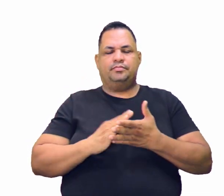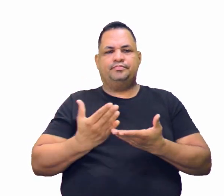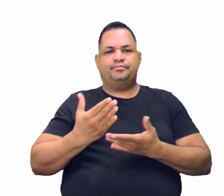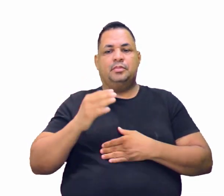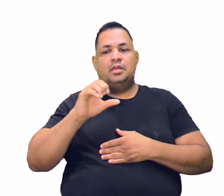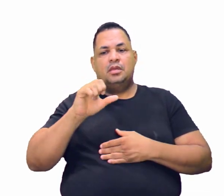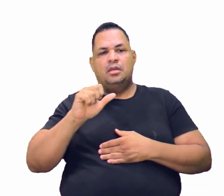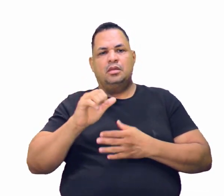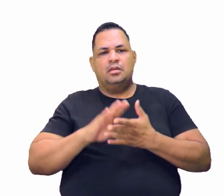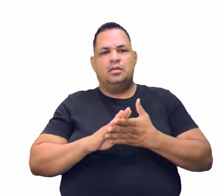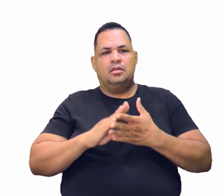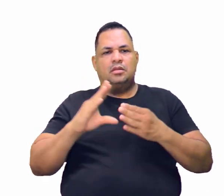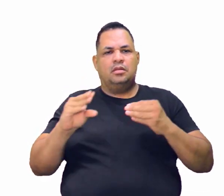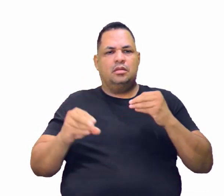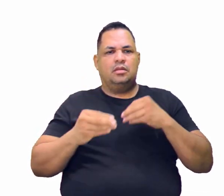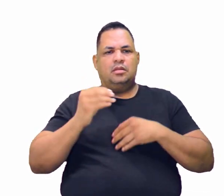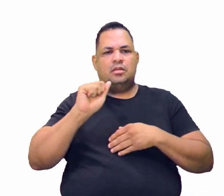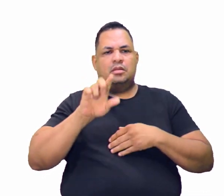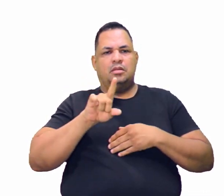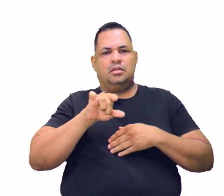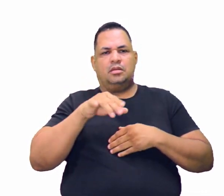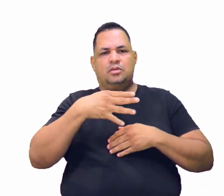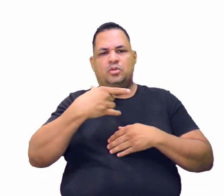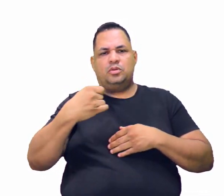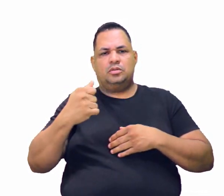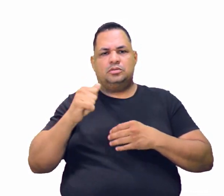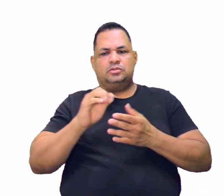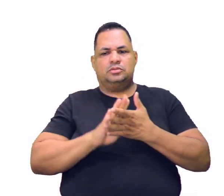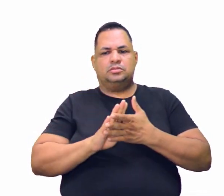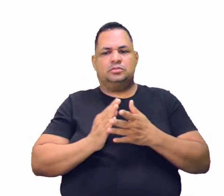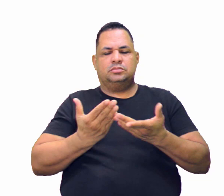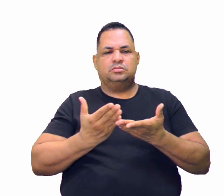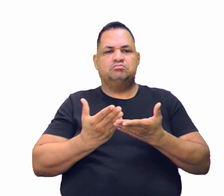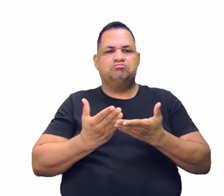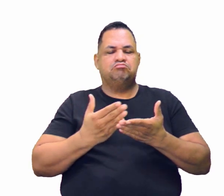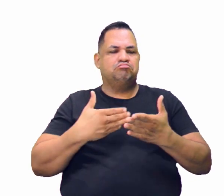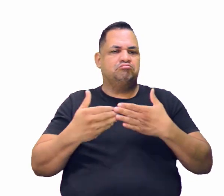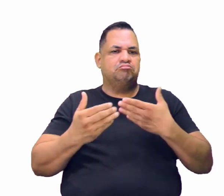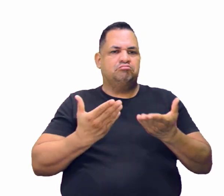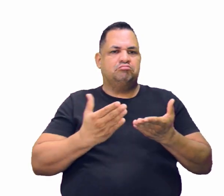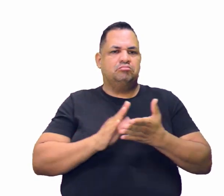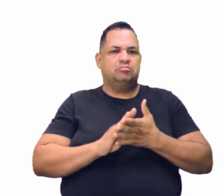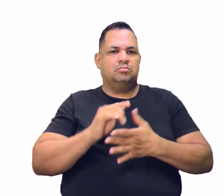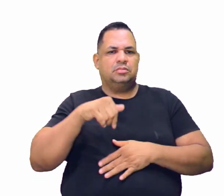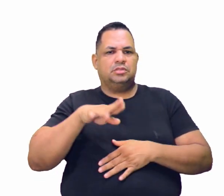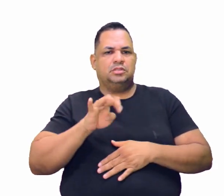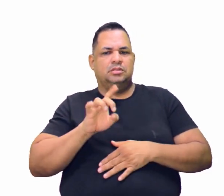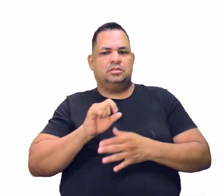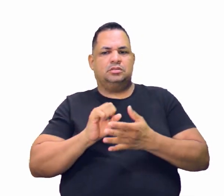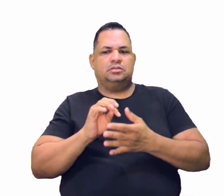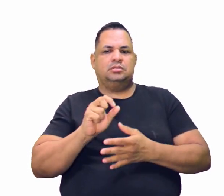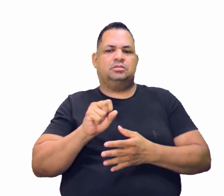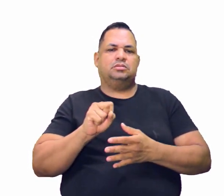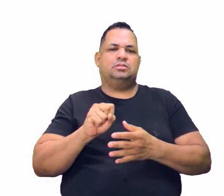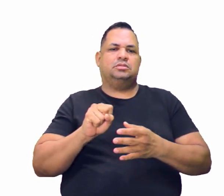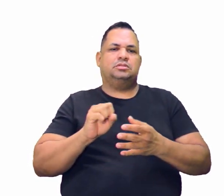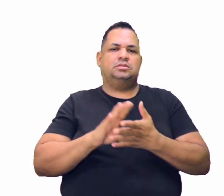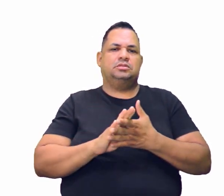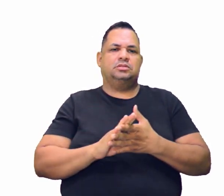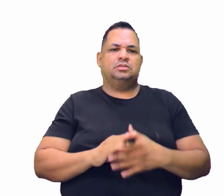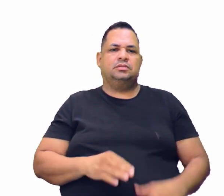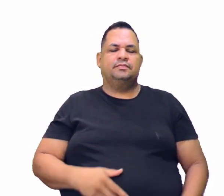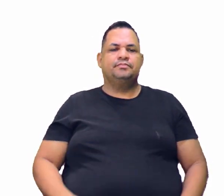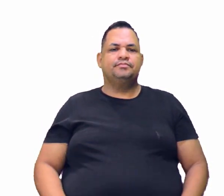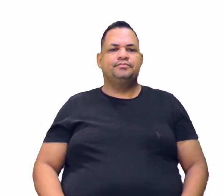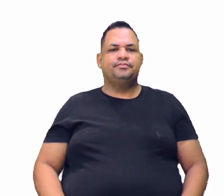obrigadas. Anexo, eu posso falar anexo, anexa, anexo, anexas. E kit, kit e